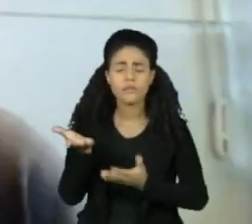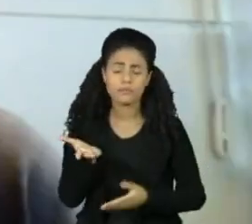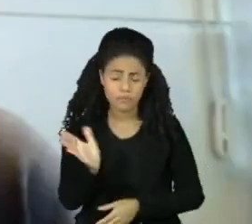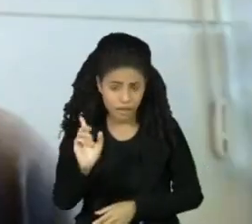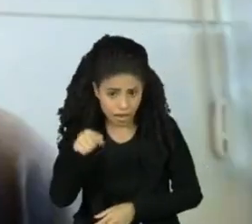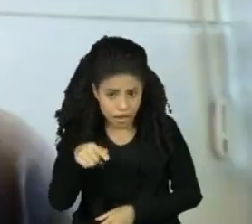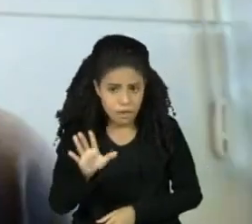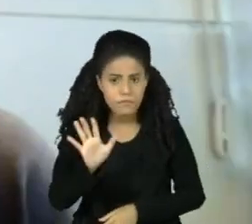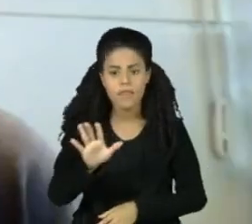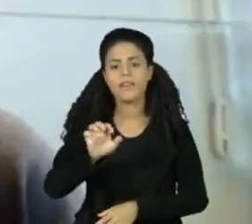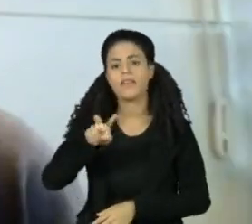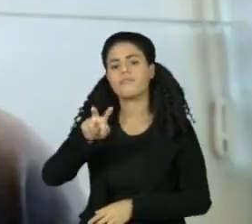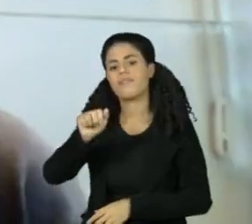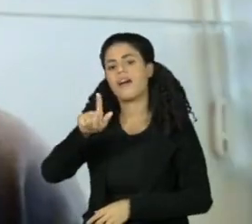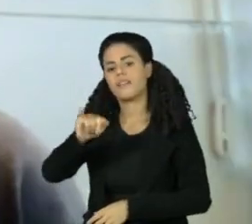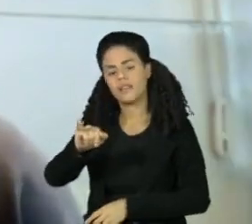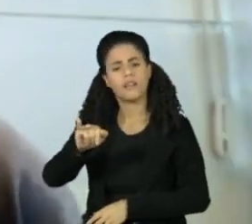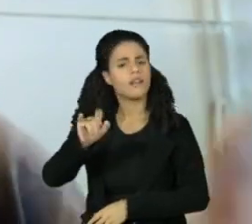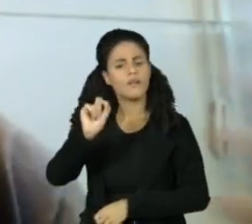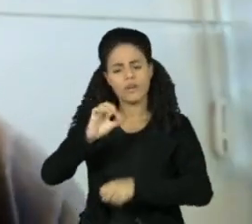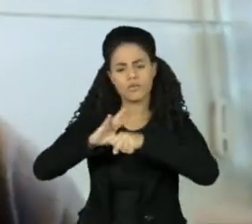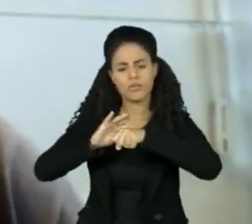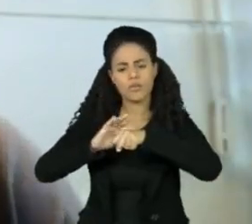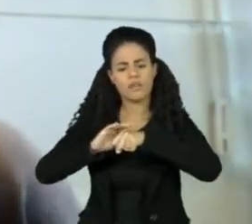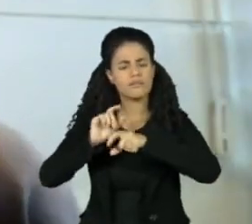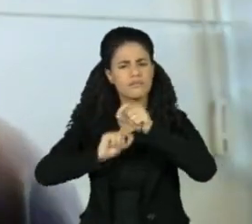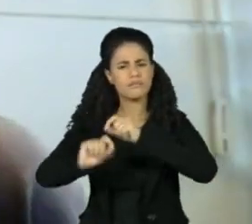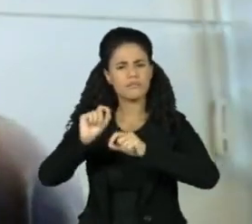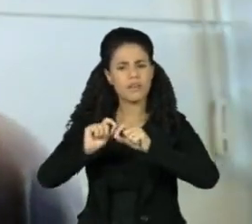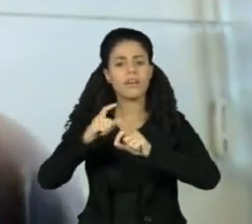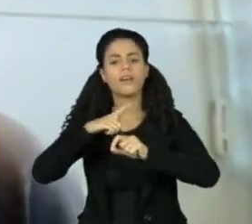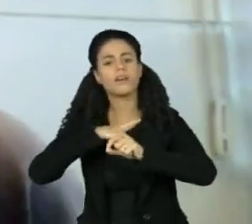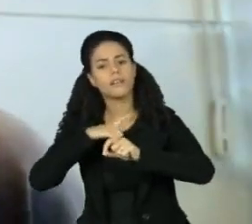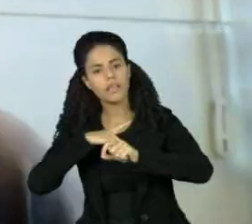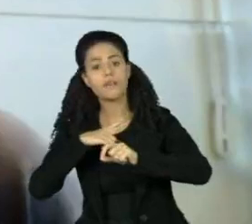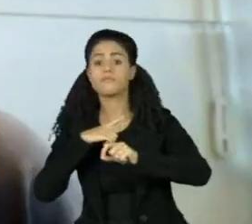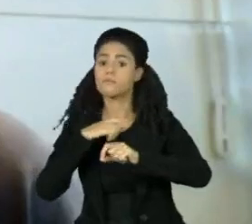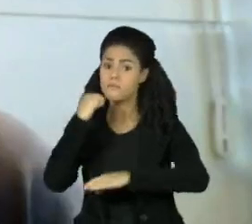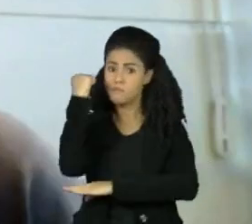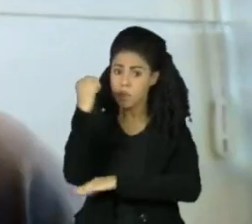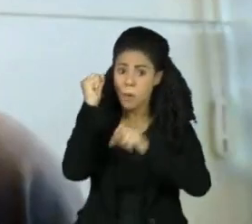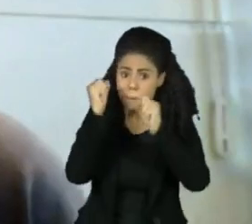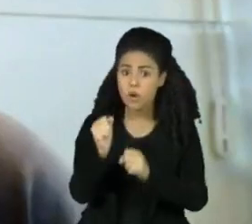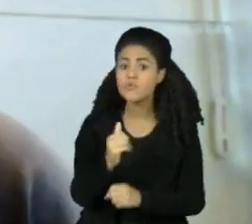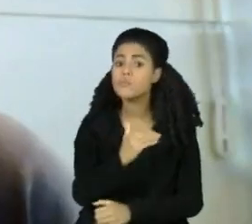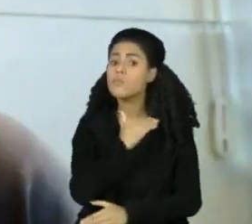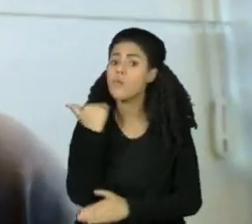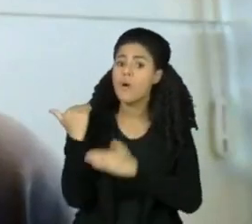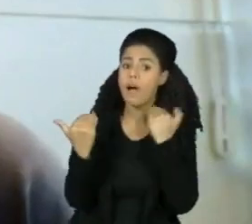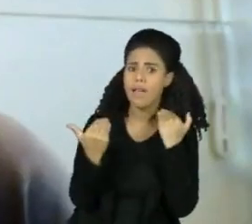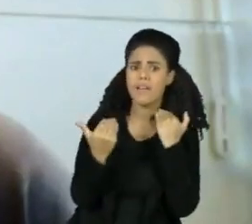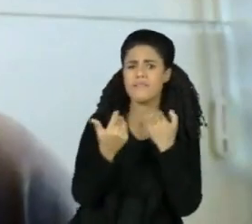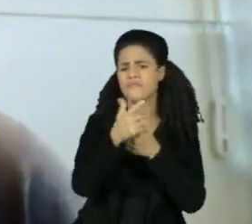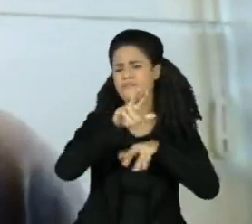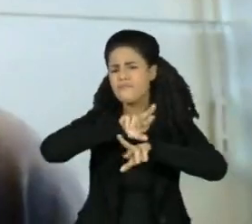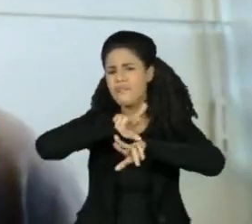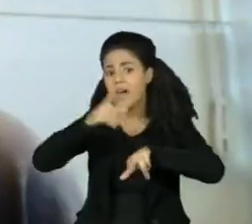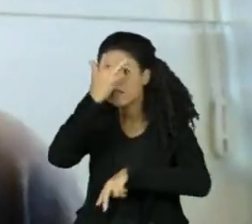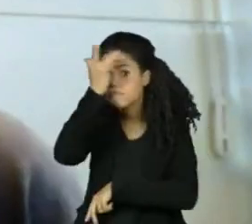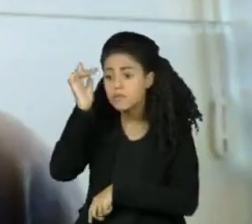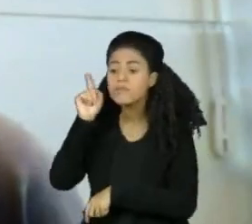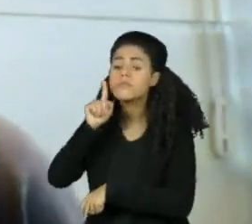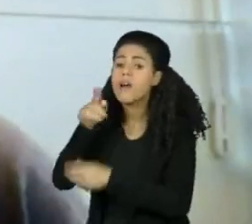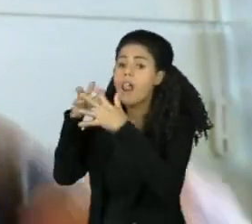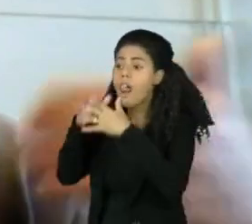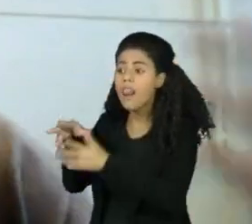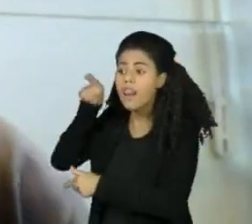A EVALI é uma doença que pode ter êxito letal, ou seja, matou centenas de pessoas nos Estados Unidos. Tem